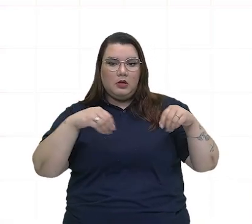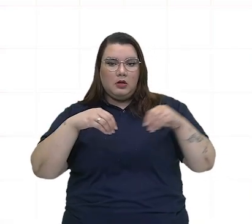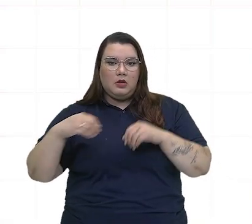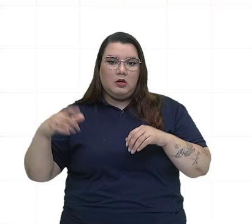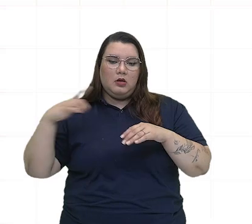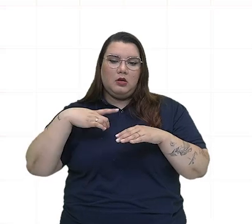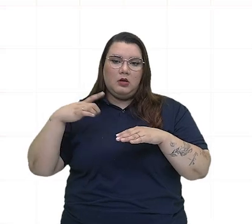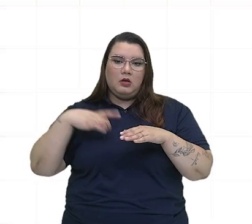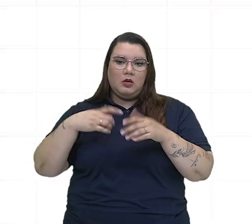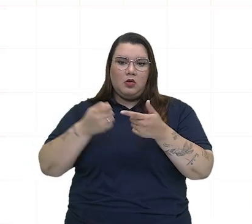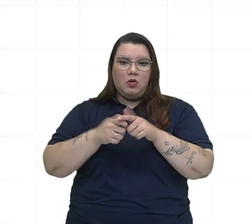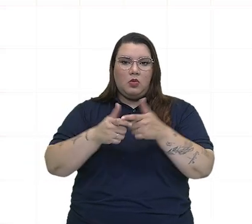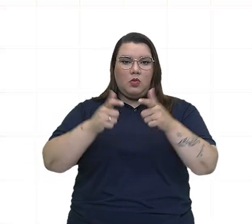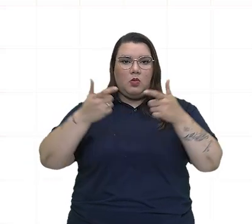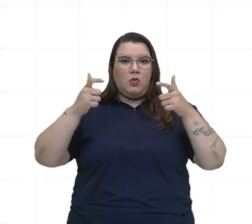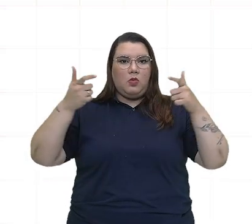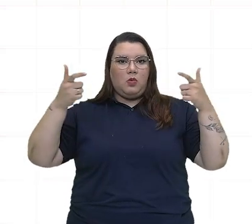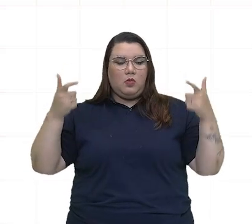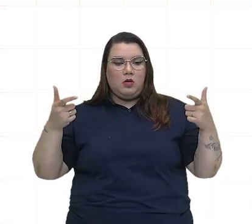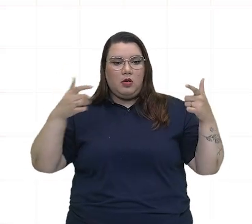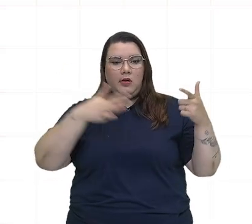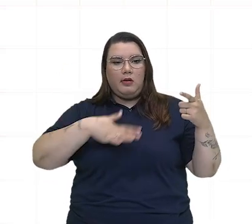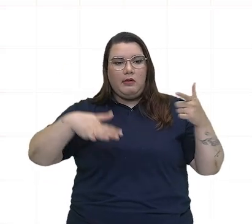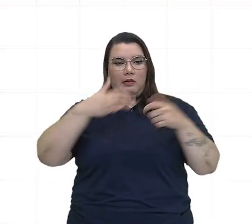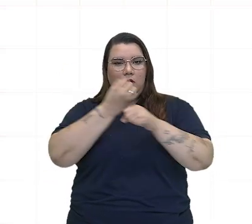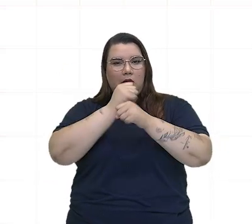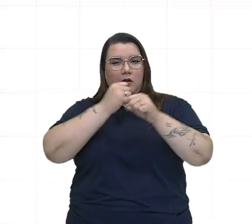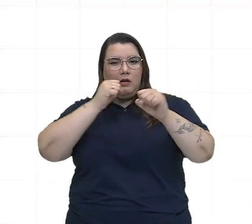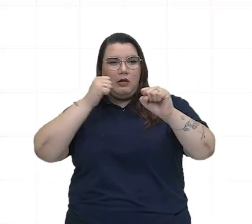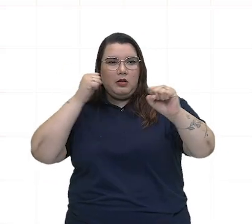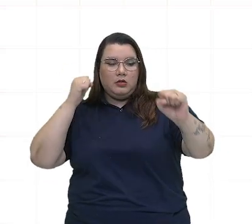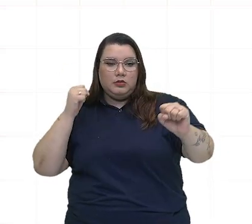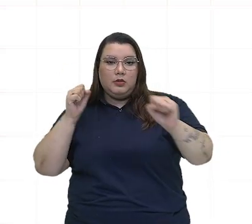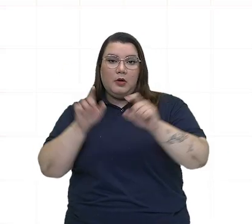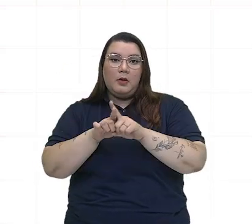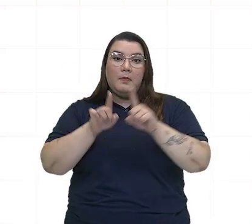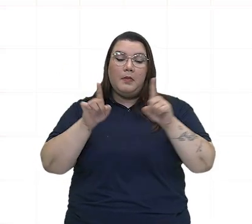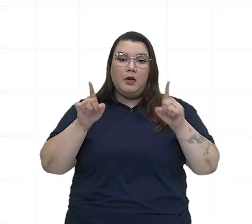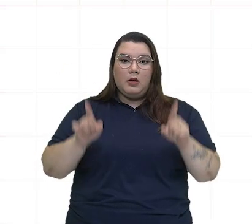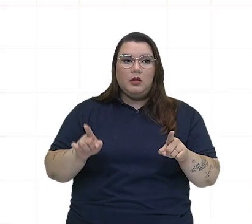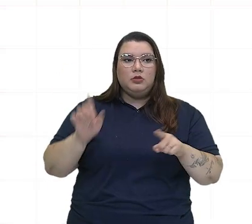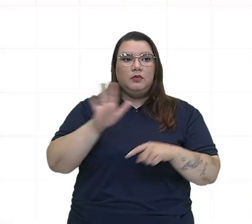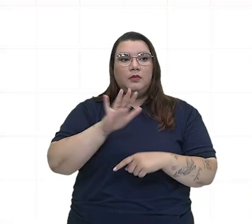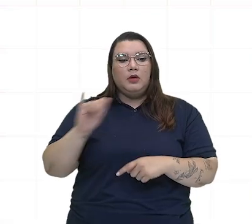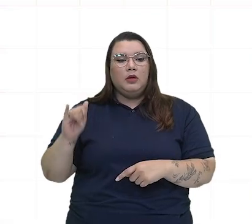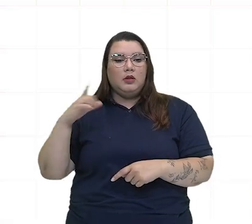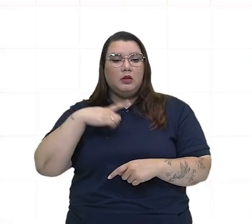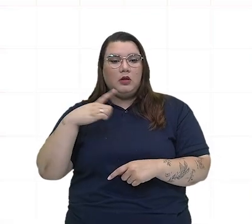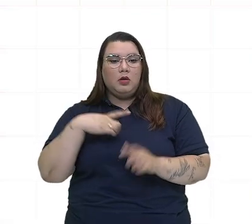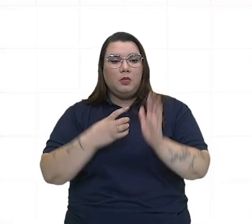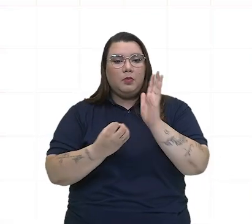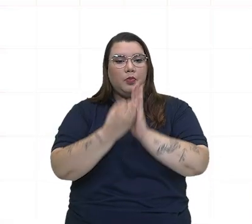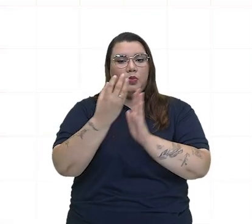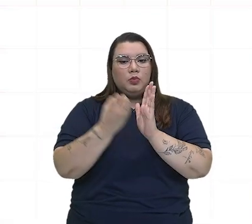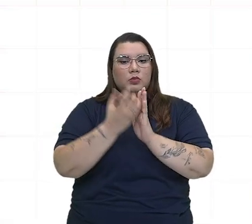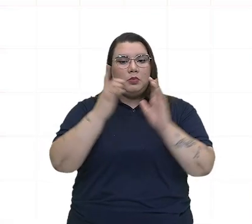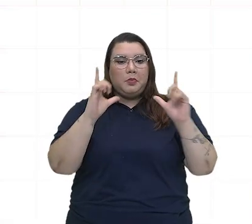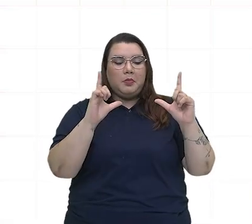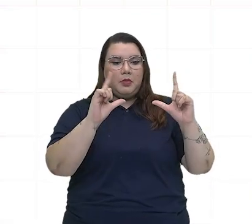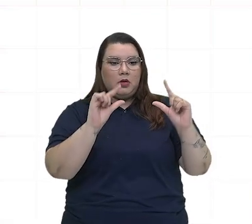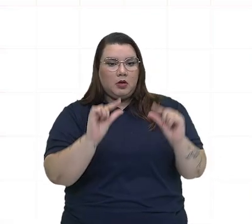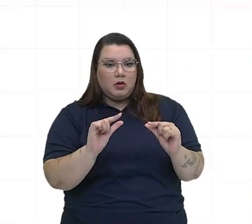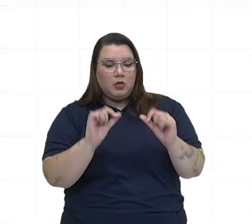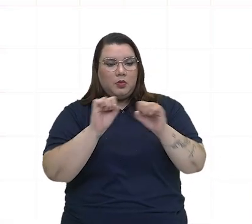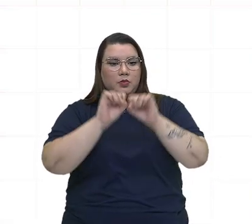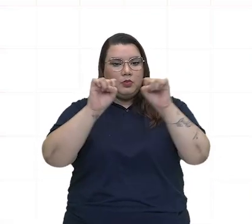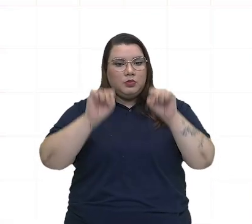terras maiores, em grandes extensões de terra, porém nós vamos ter ali uma produção menor,